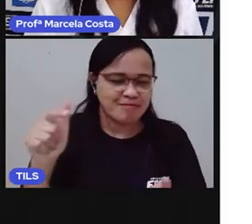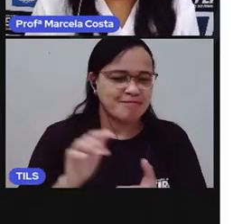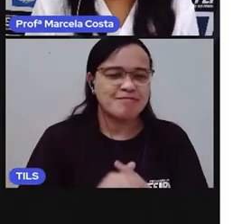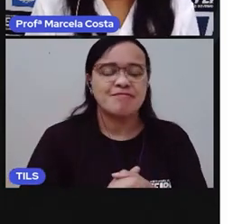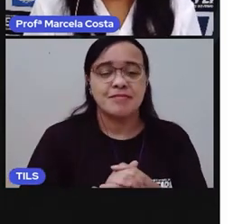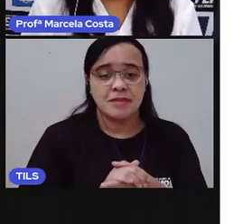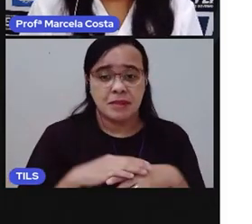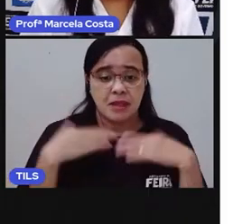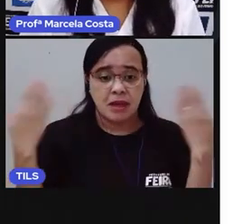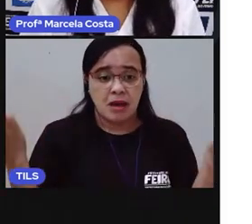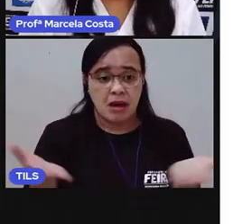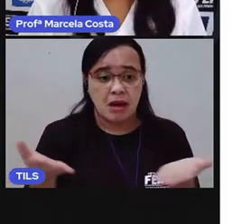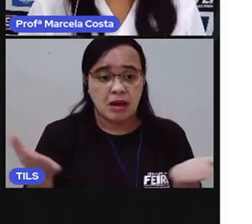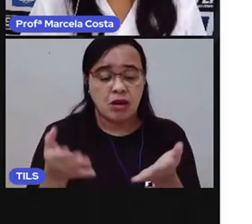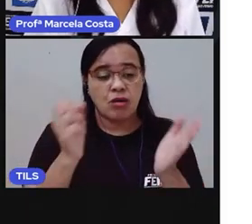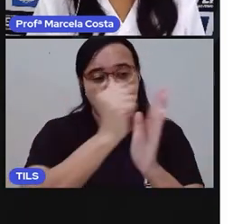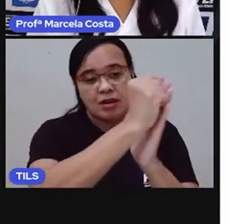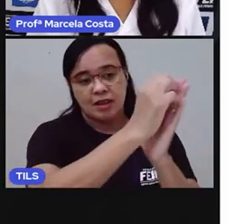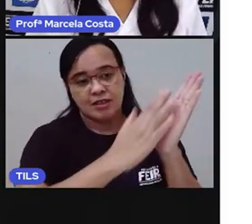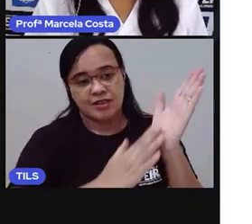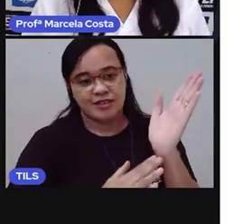Vamos agora à atividade.